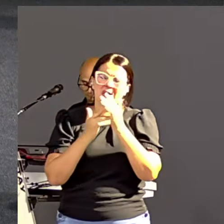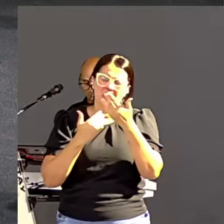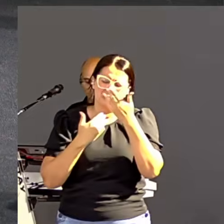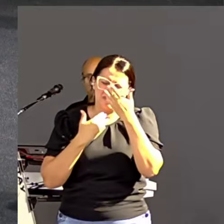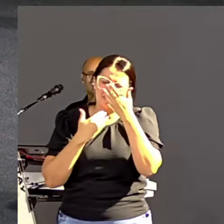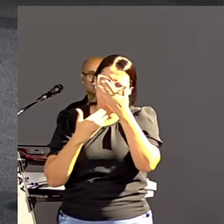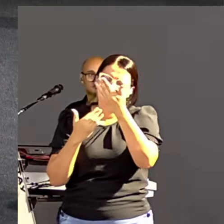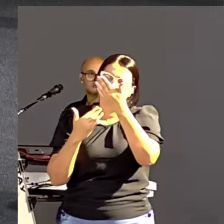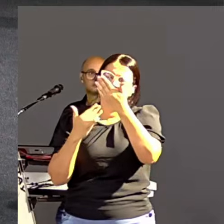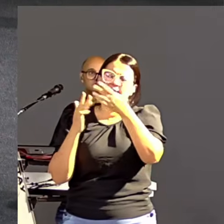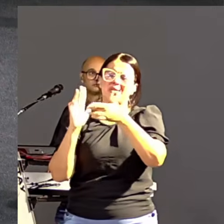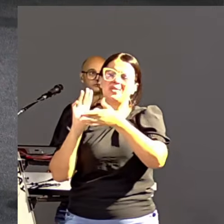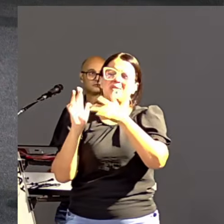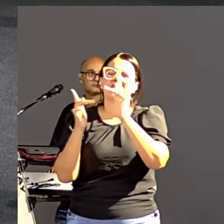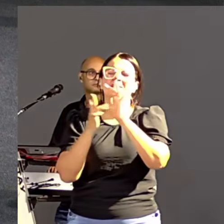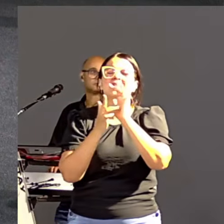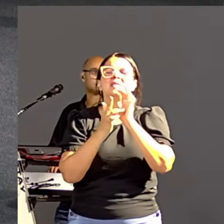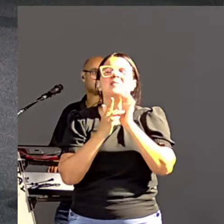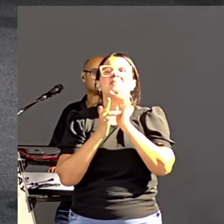Obrigado, Jesus.